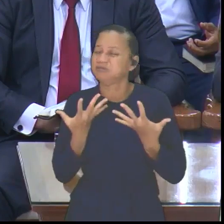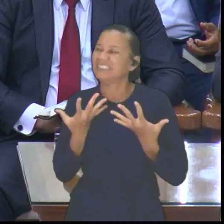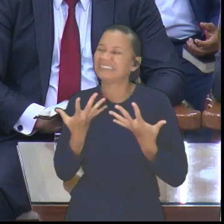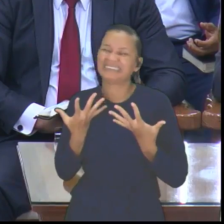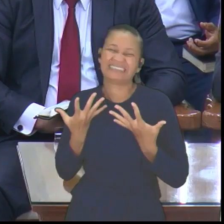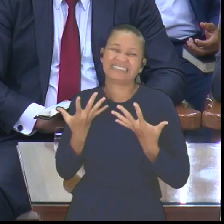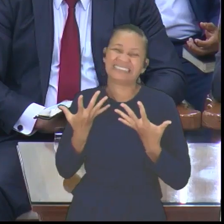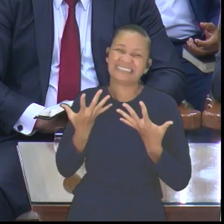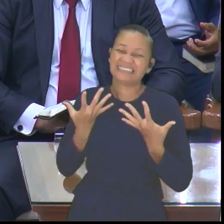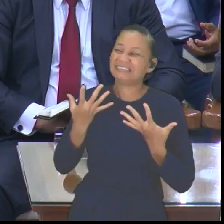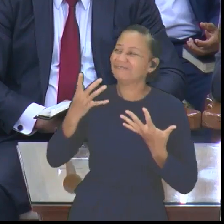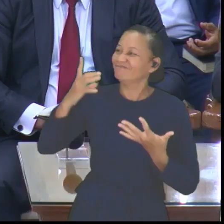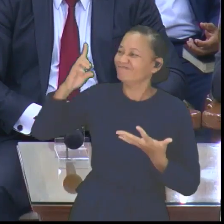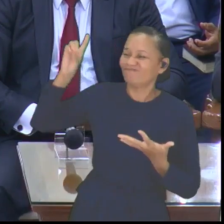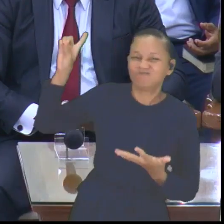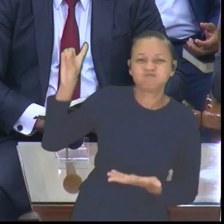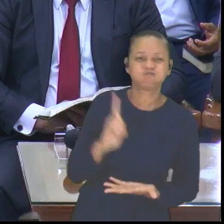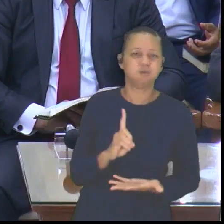intervenção